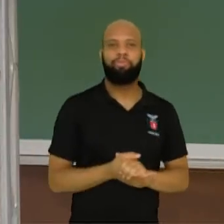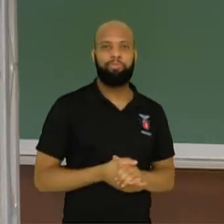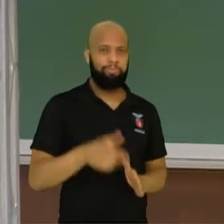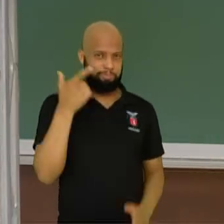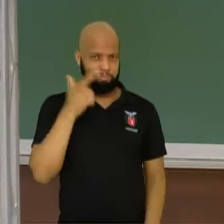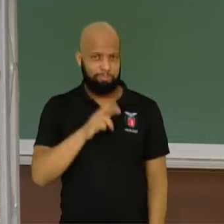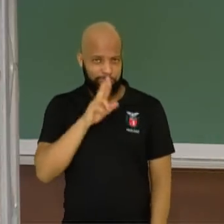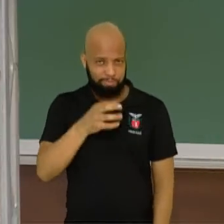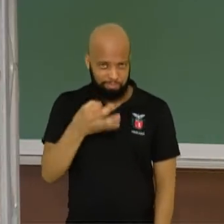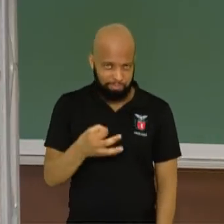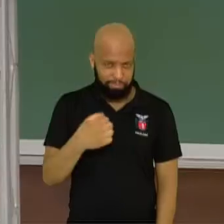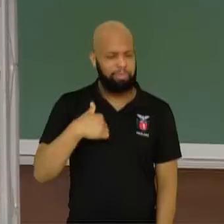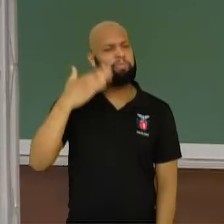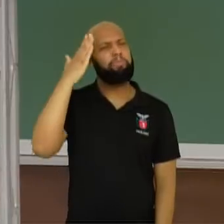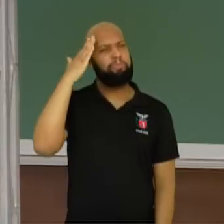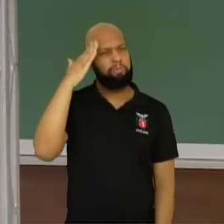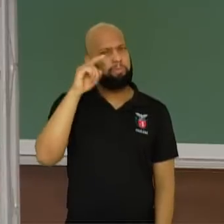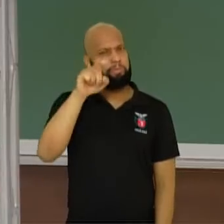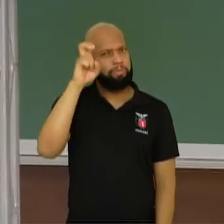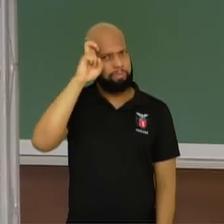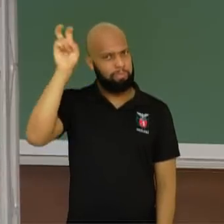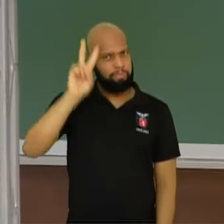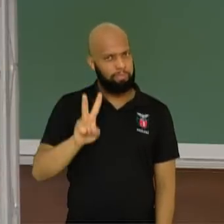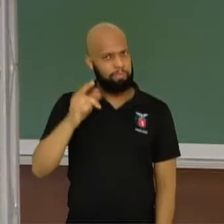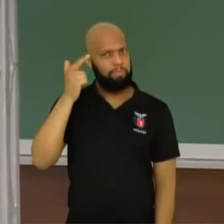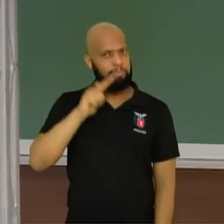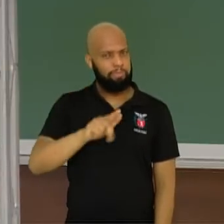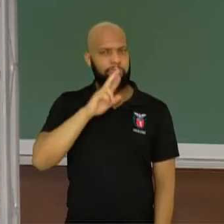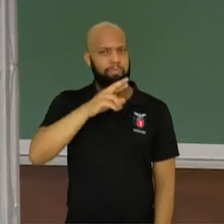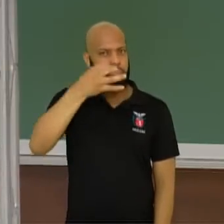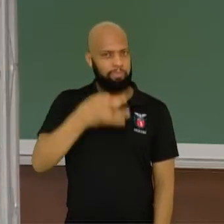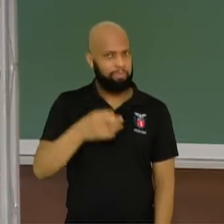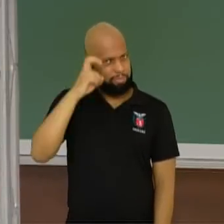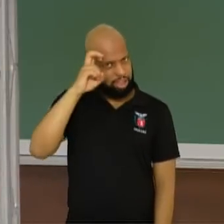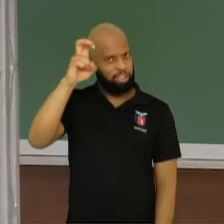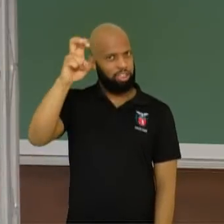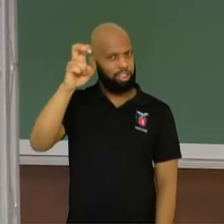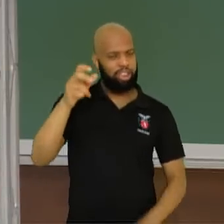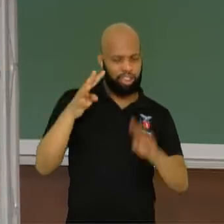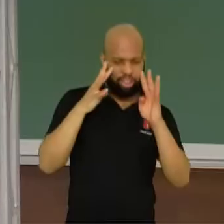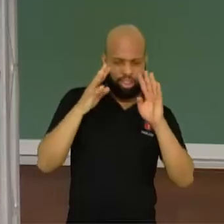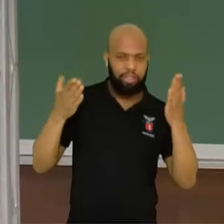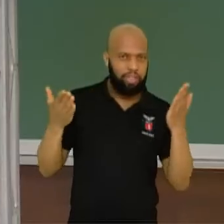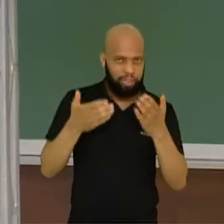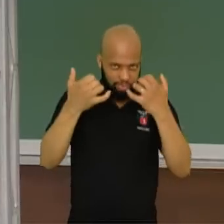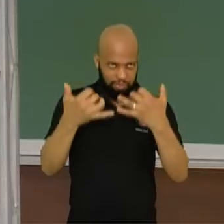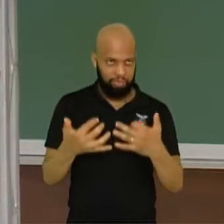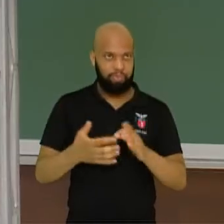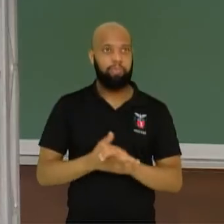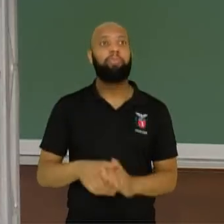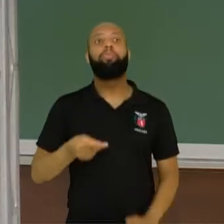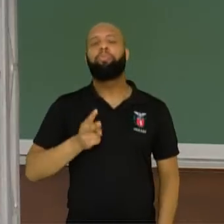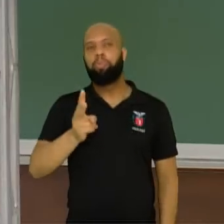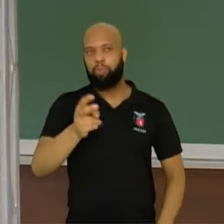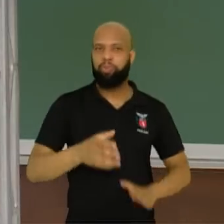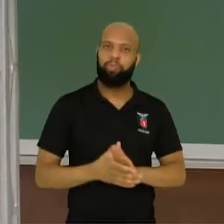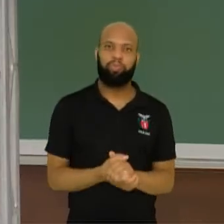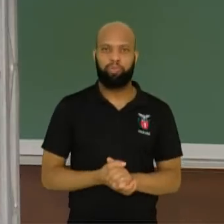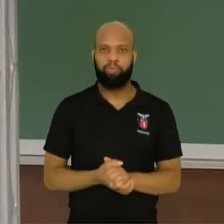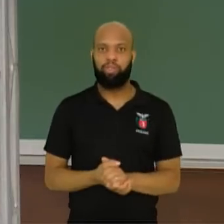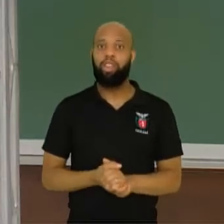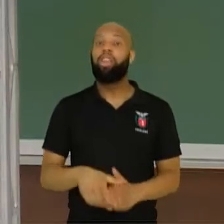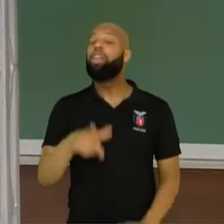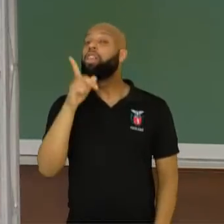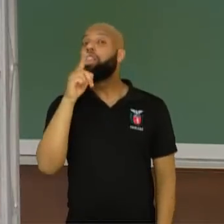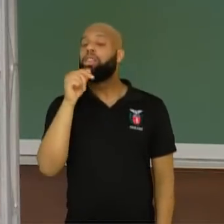usinas hidrelétricas e fabricar alimentos, materiais de higiene e diversos outros produtos nas